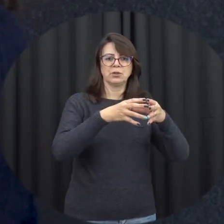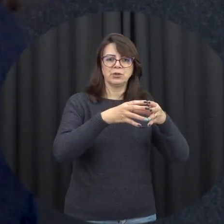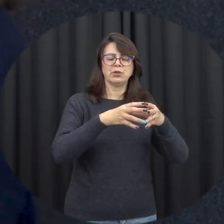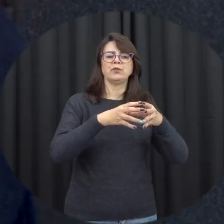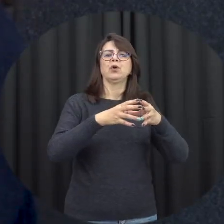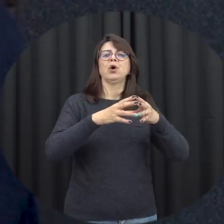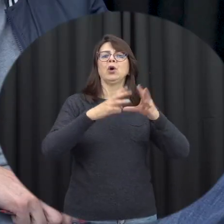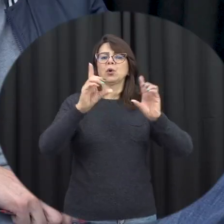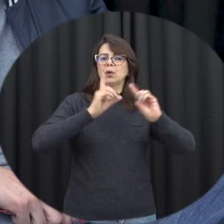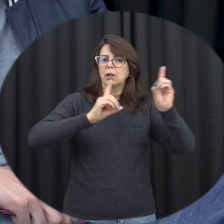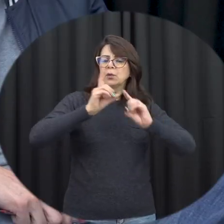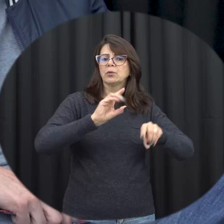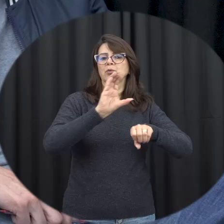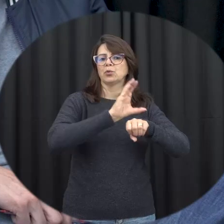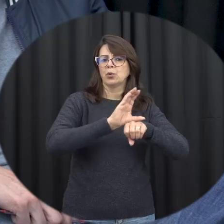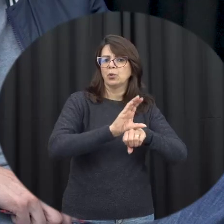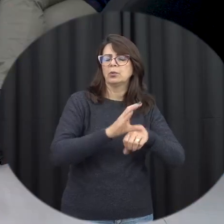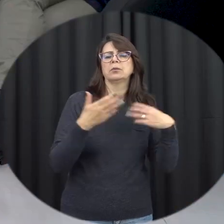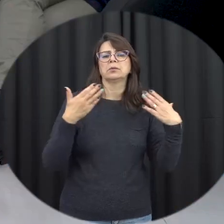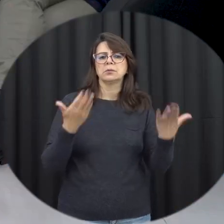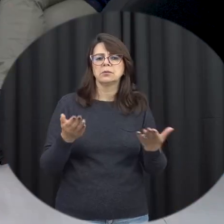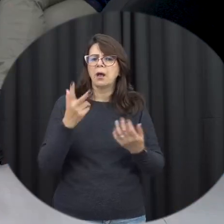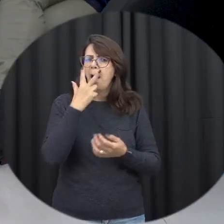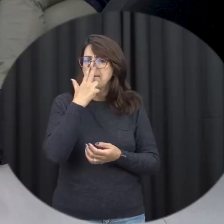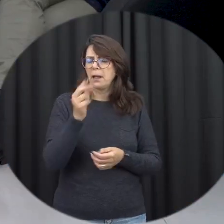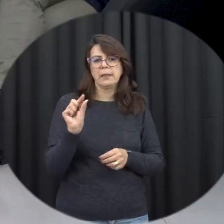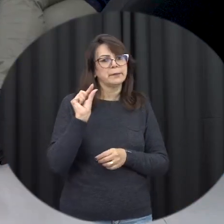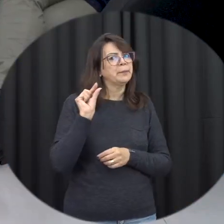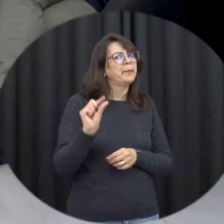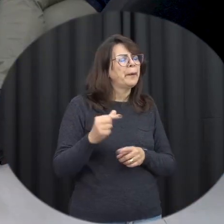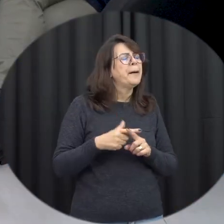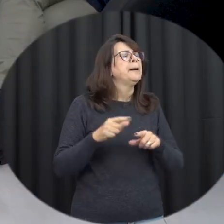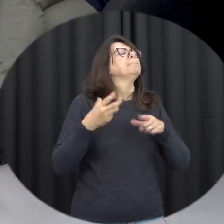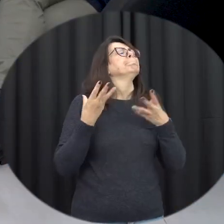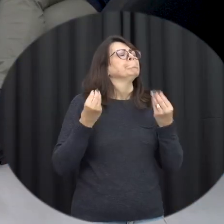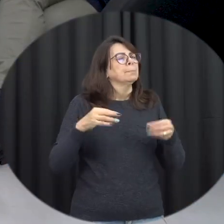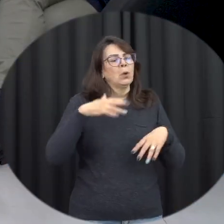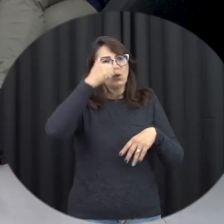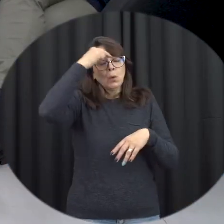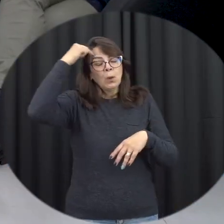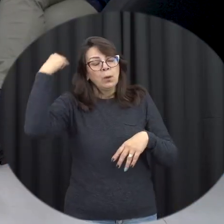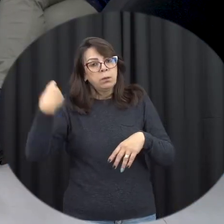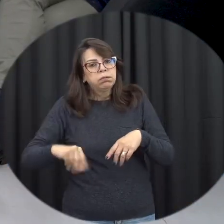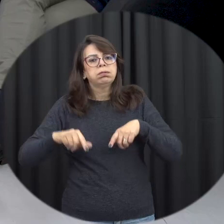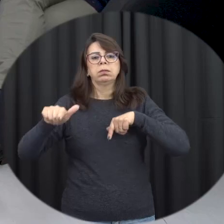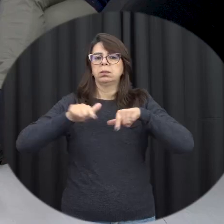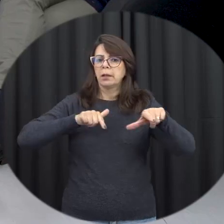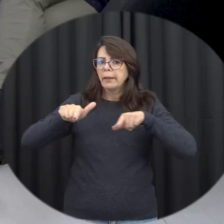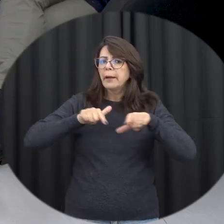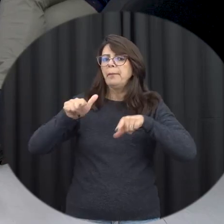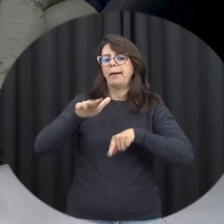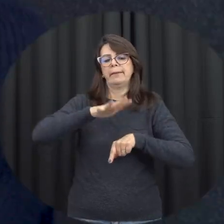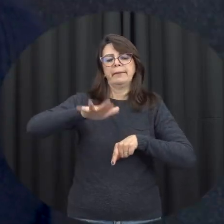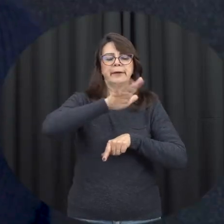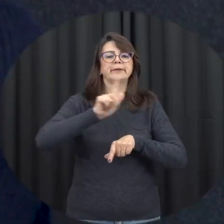de saúde coletiva como coordenadora do curso, então ficava assim, parece pouco, mas tem muita atividade,